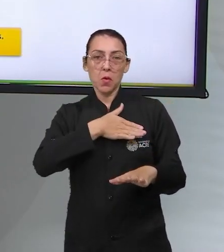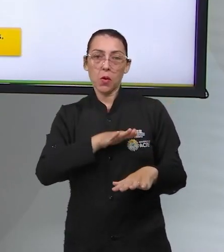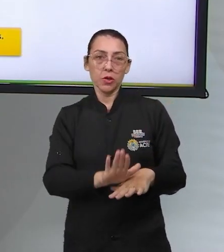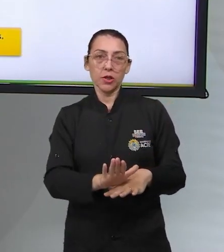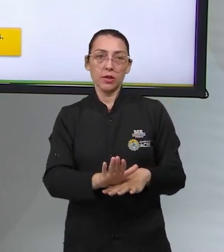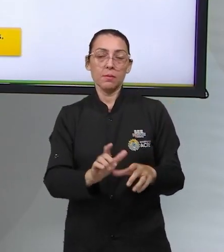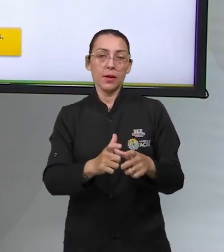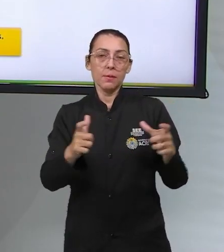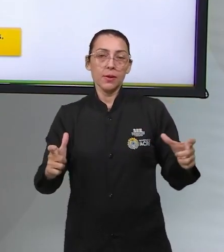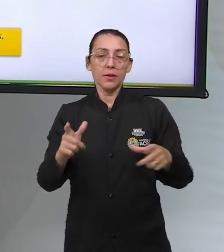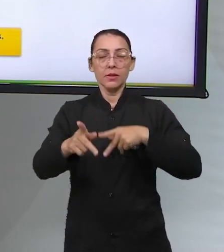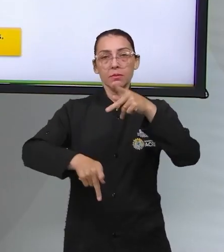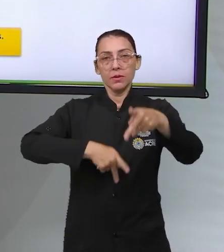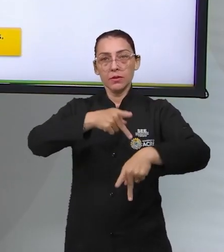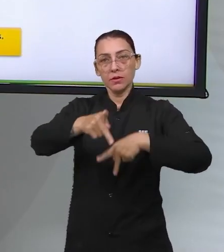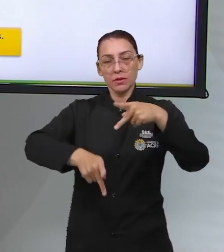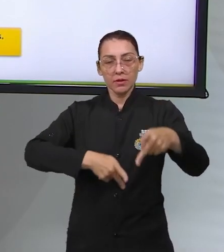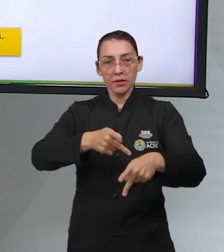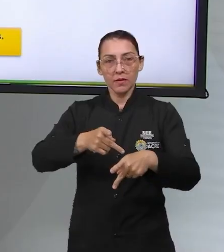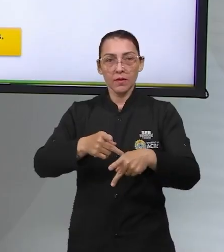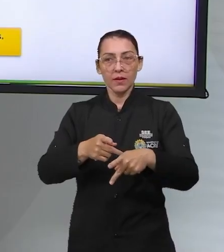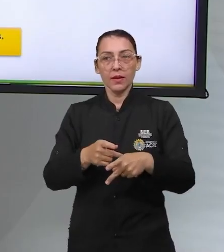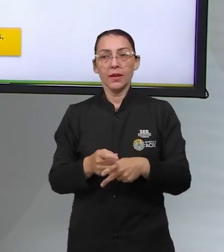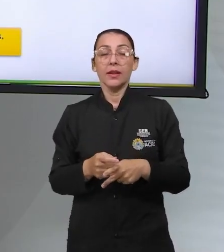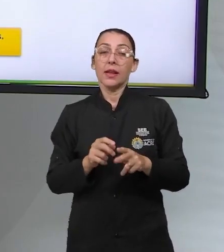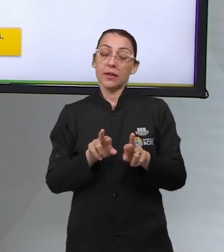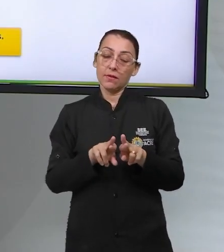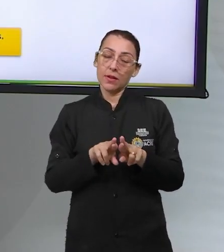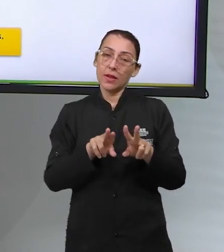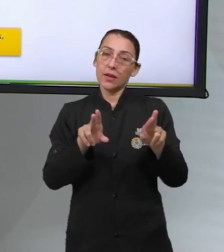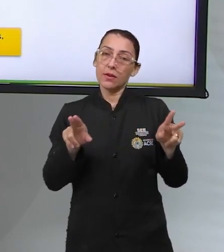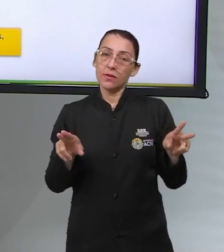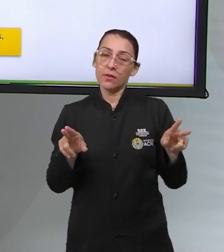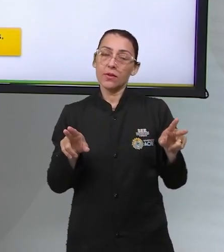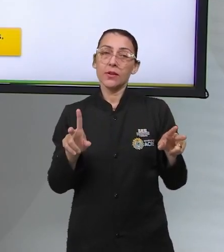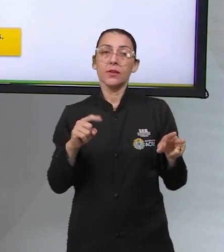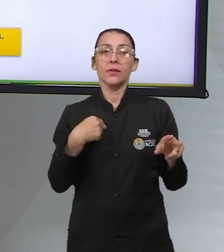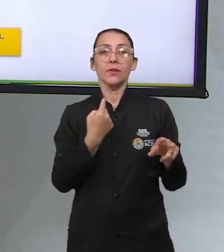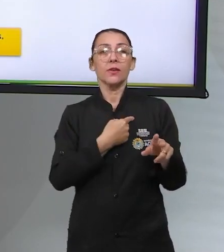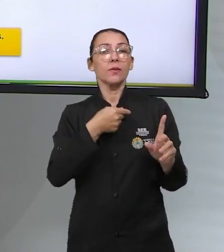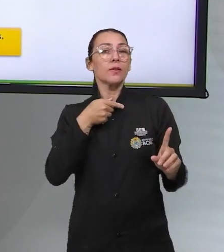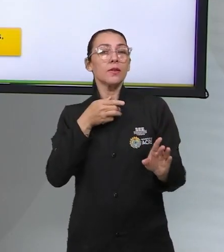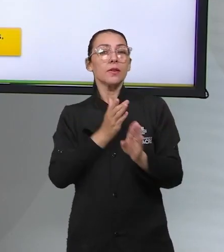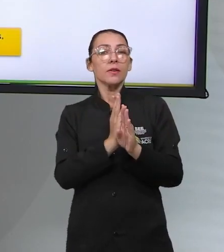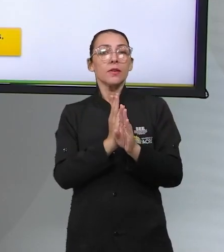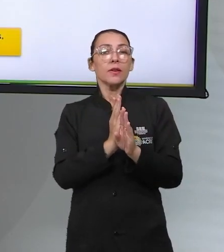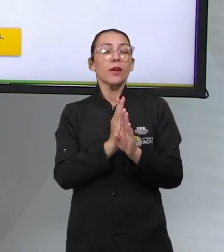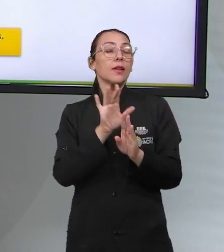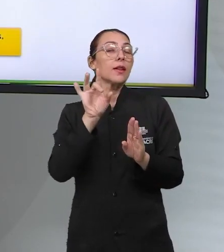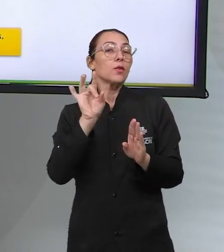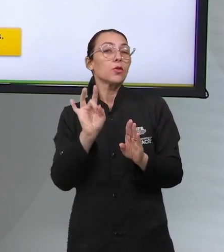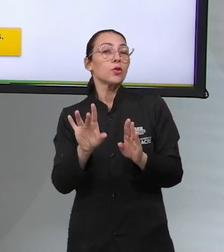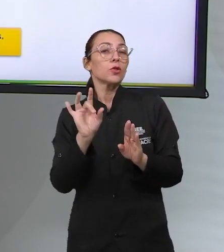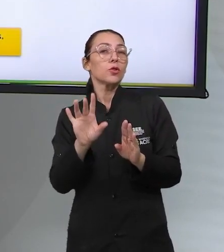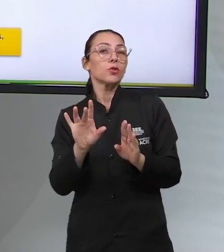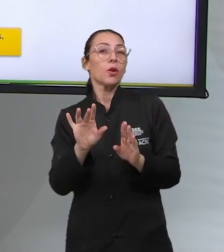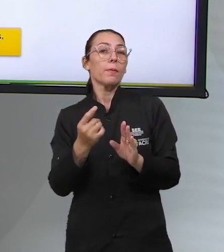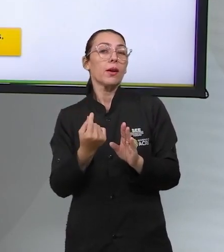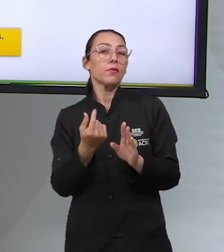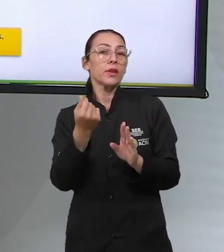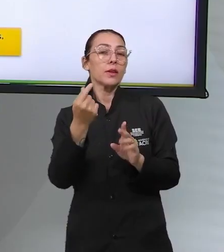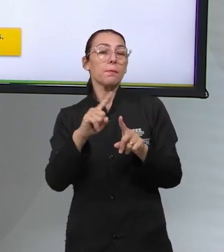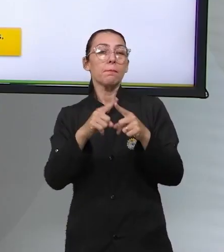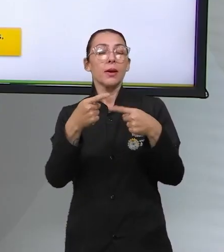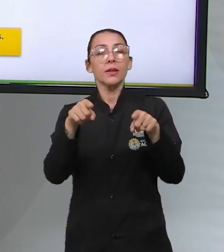para a maioria das pessoas. Então, essas variações nós vamos identificar não só pela questão